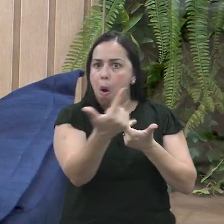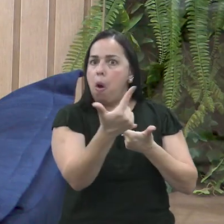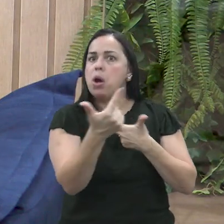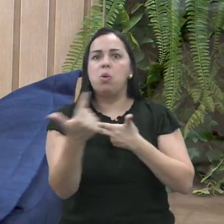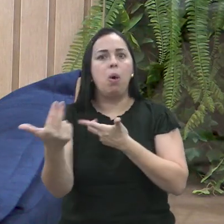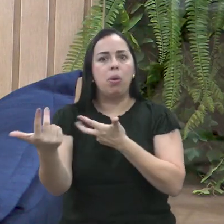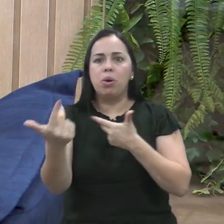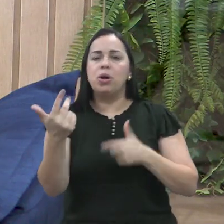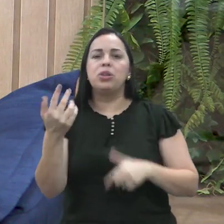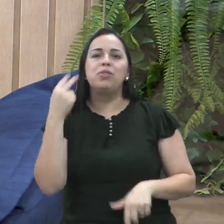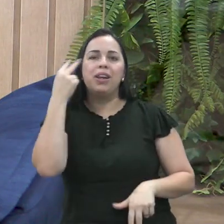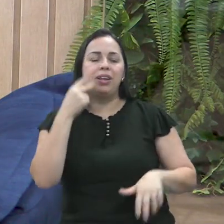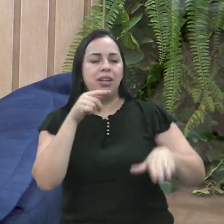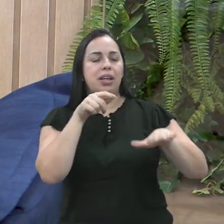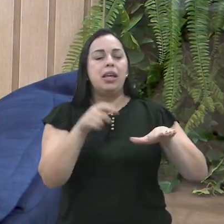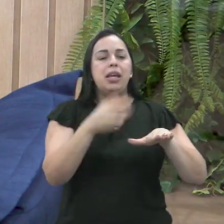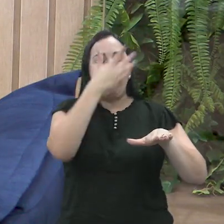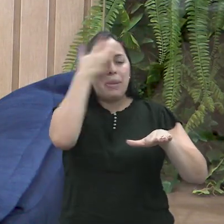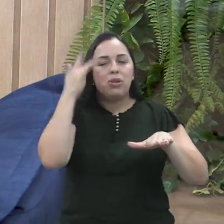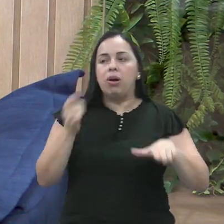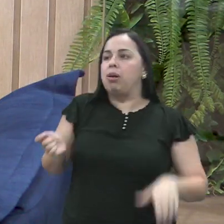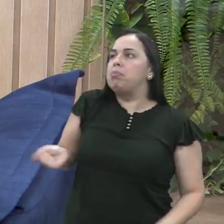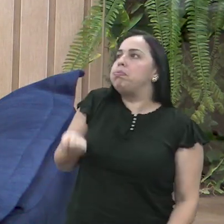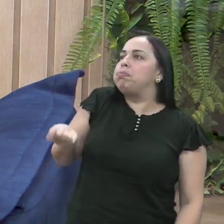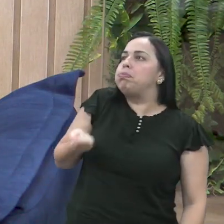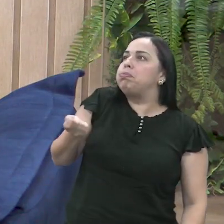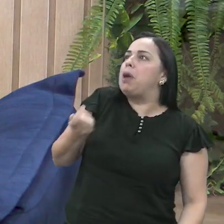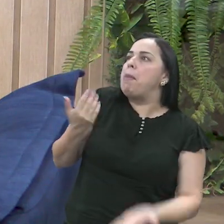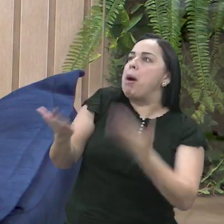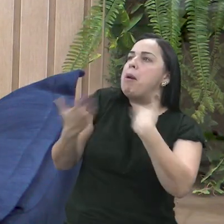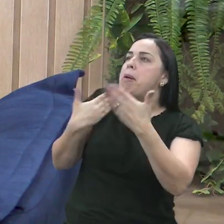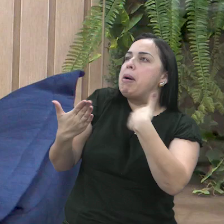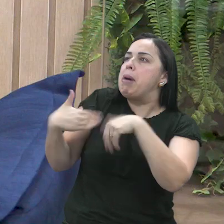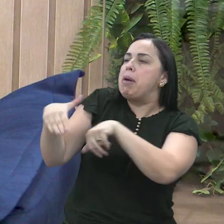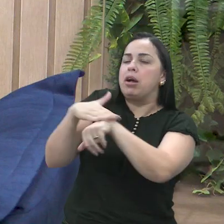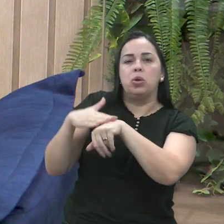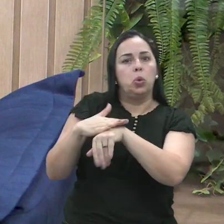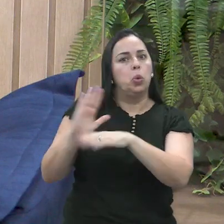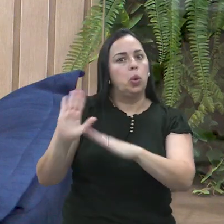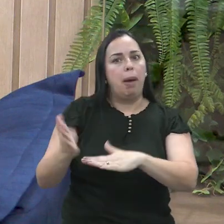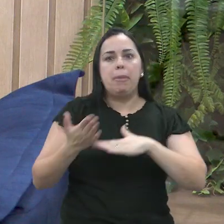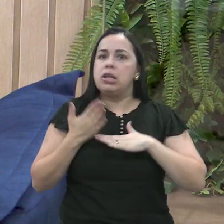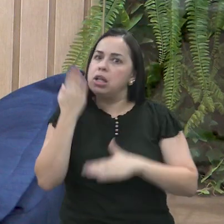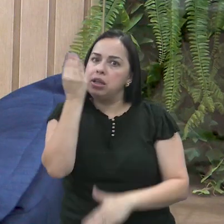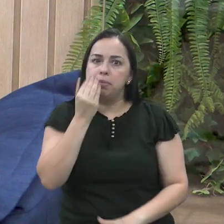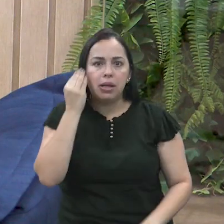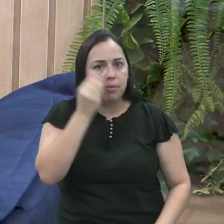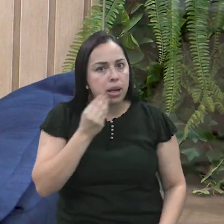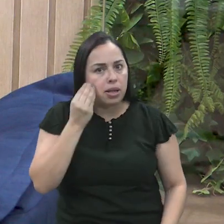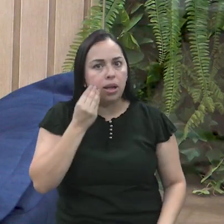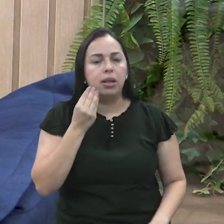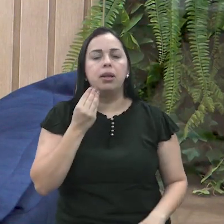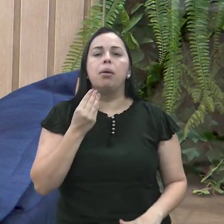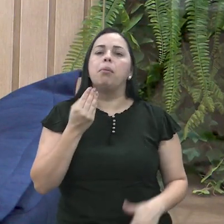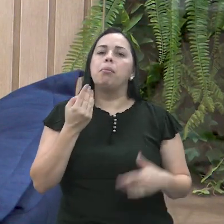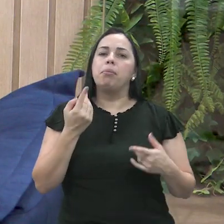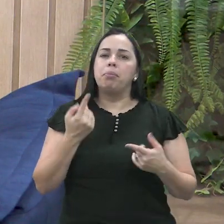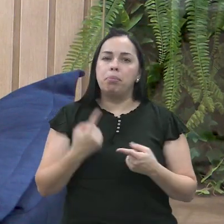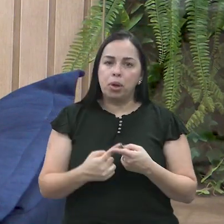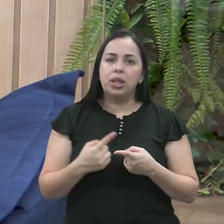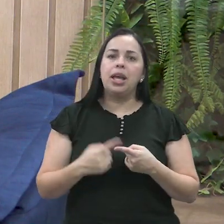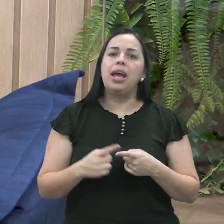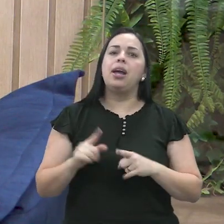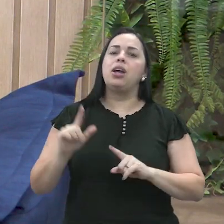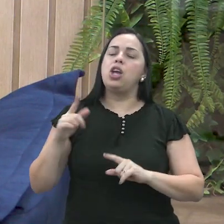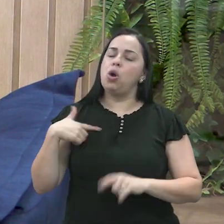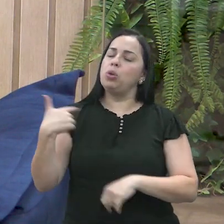também estavam buscando o mesmo espaço, e a pessoa abre o vidro para conversar com a pessoa que ela já conhecia, me ajudou muito o fato de já